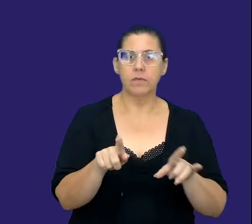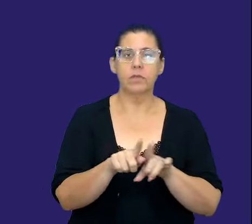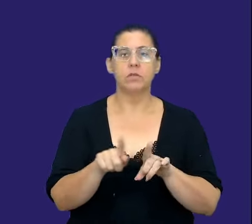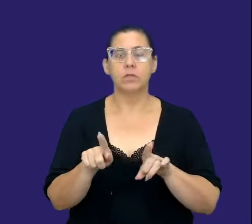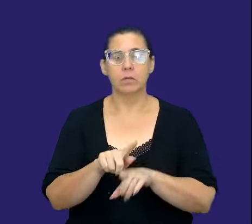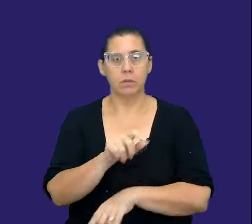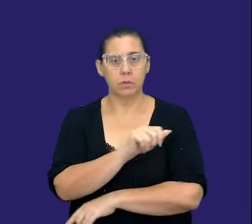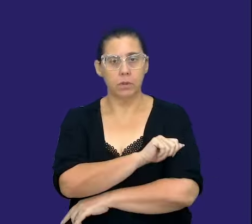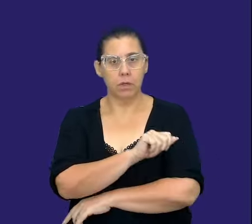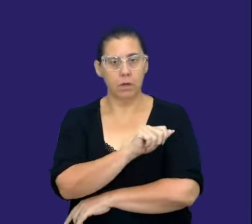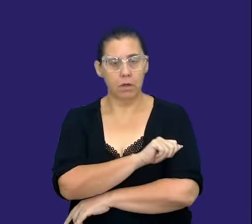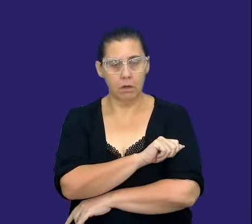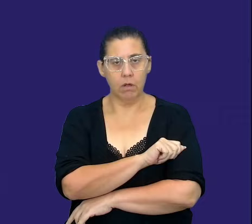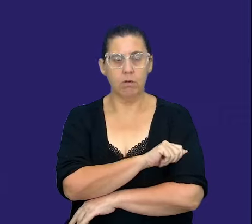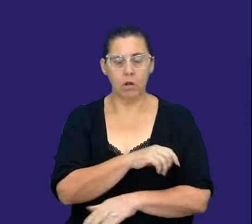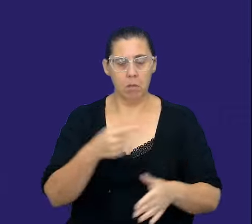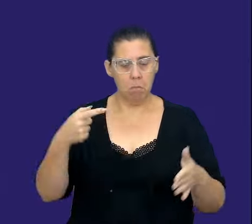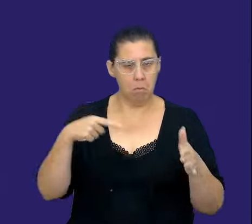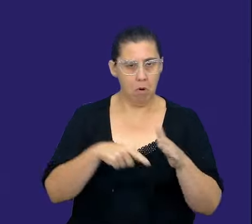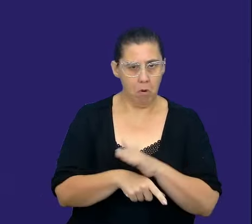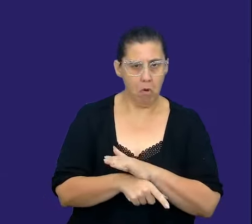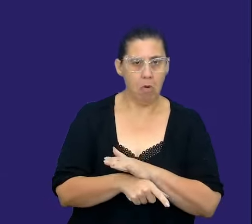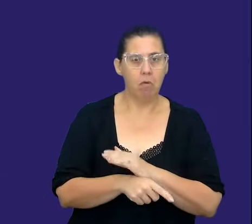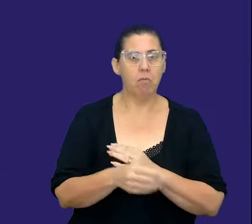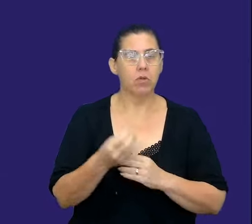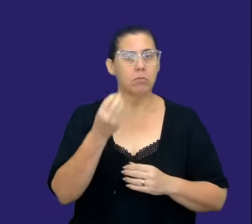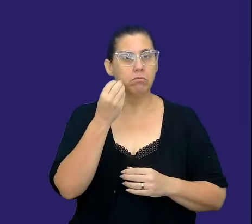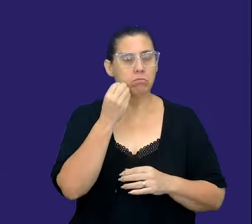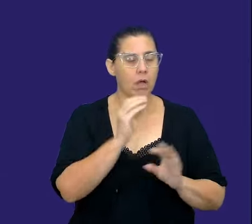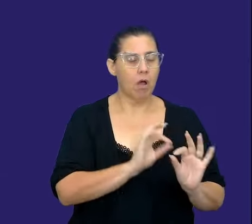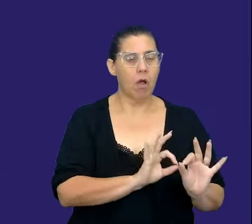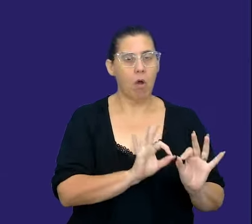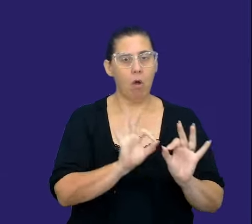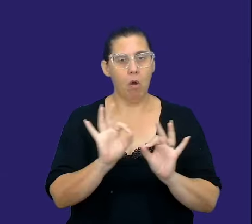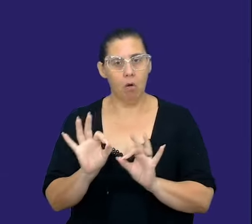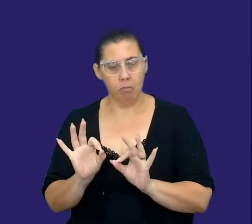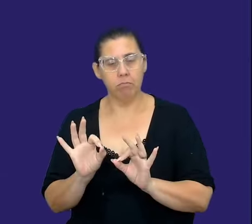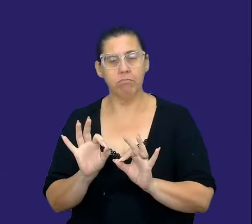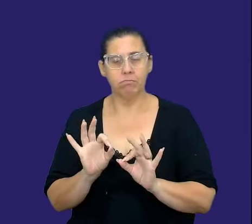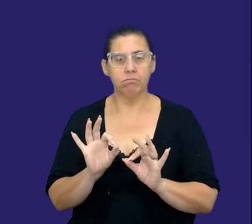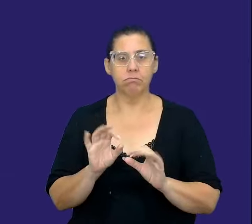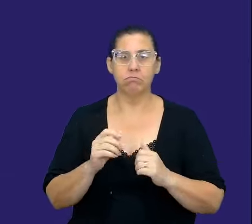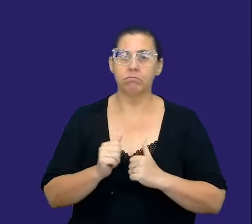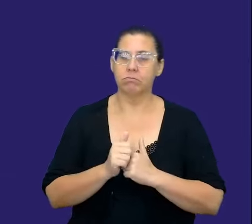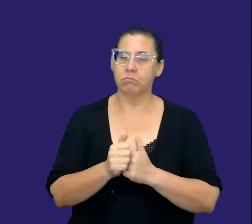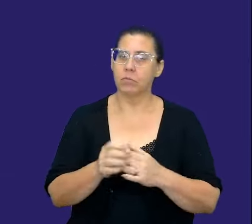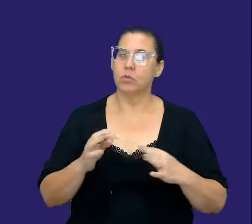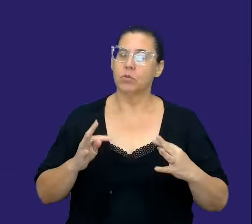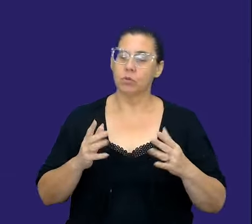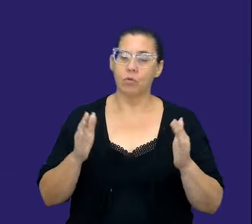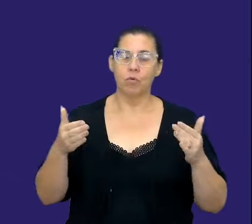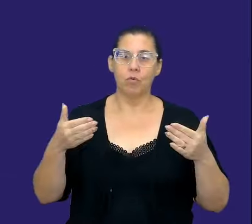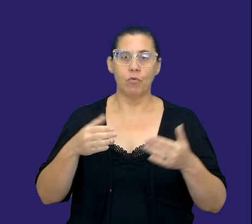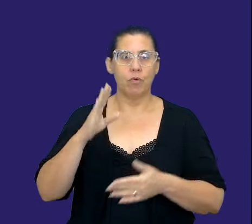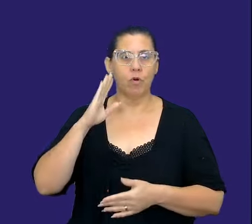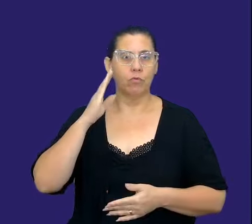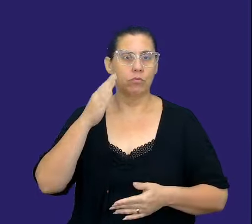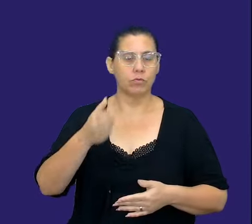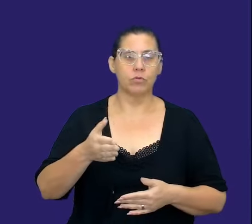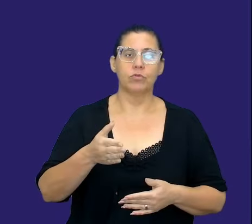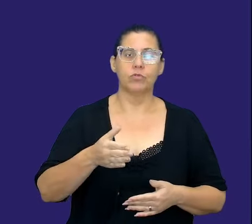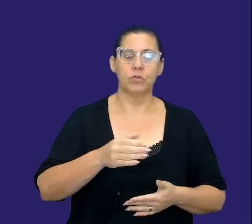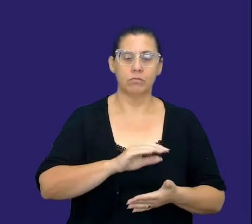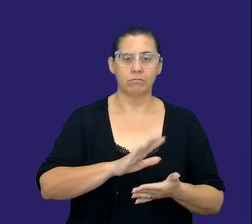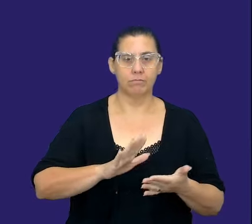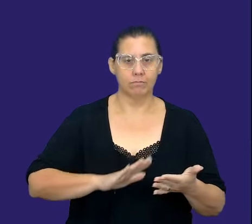do aluno, para aprofundar, então, e poder acompanhar a nossa formação com o foco que vai ser direcionado às atividades da sequência